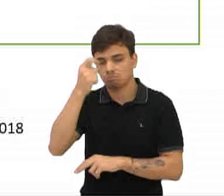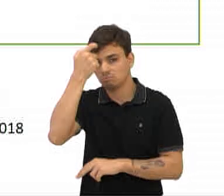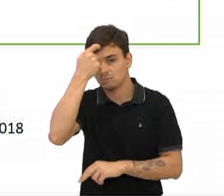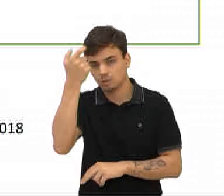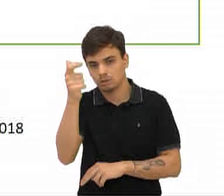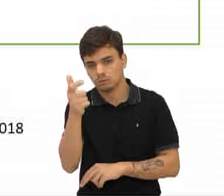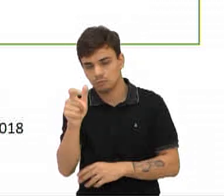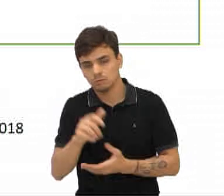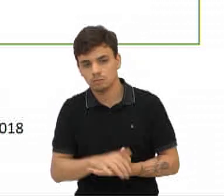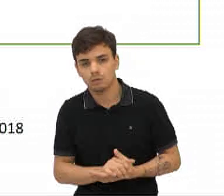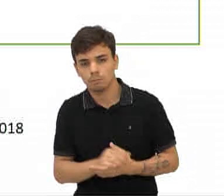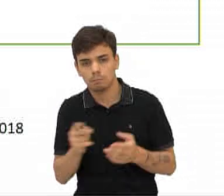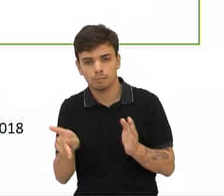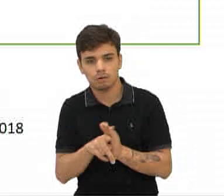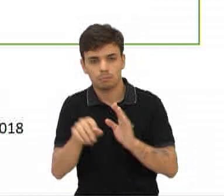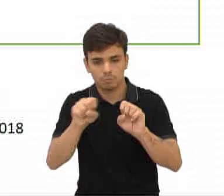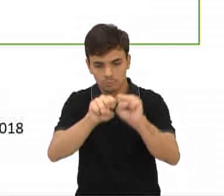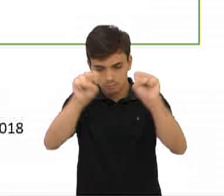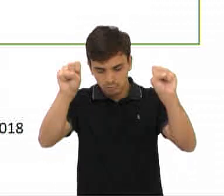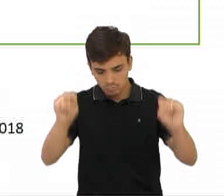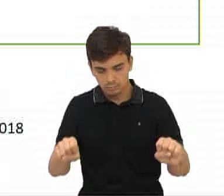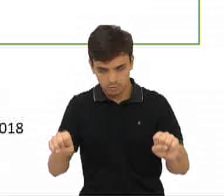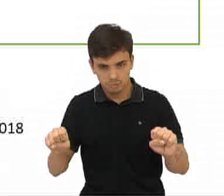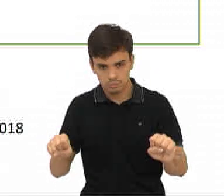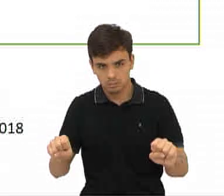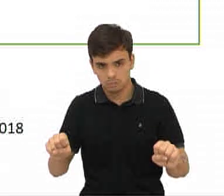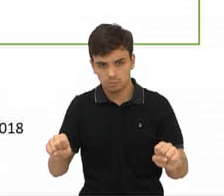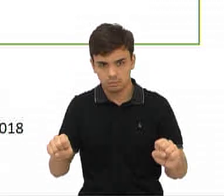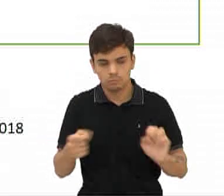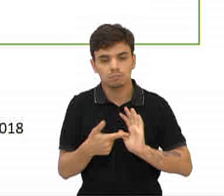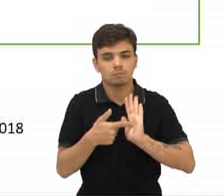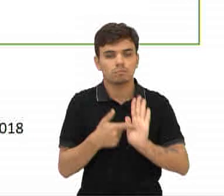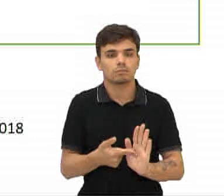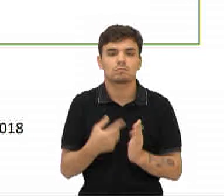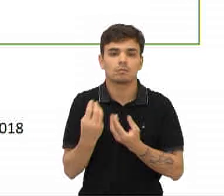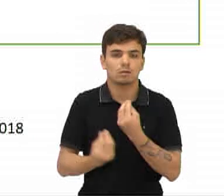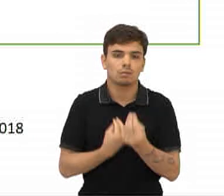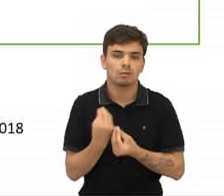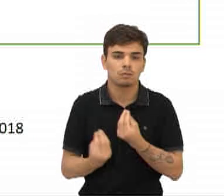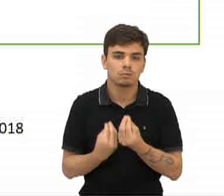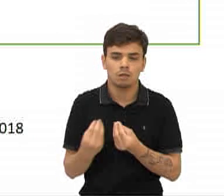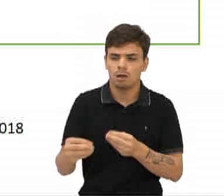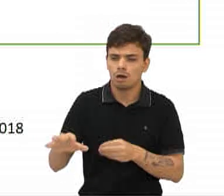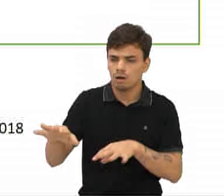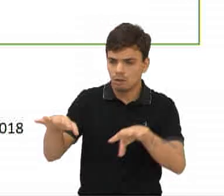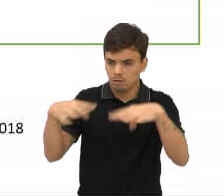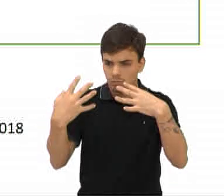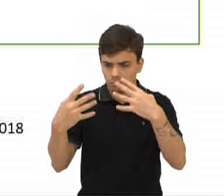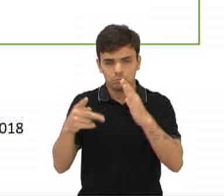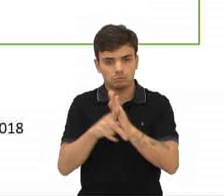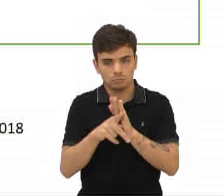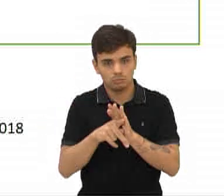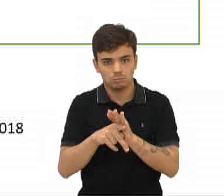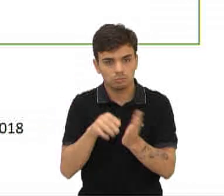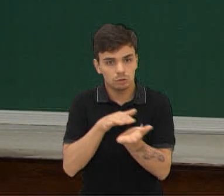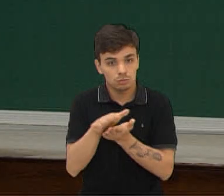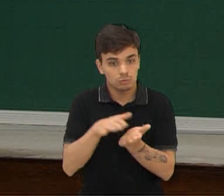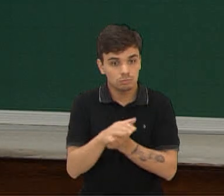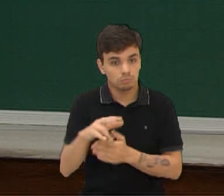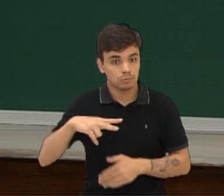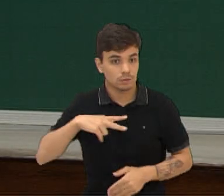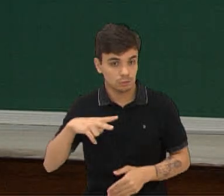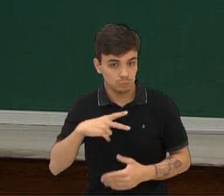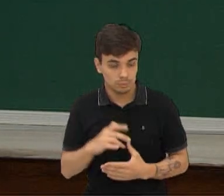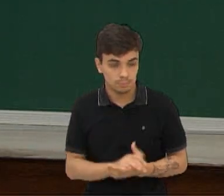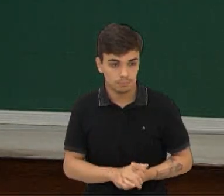inconscientemente analisados pelos sistemas e lhes é apresentado apenas o mais atrativo para o consumo pessoal. A